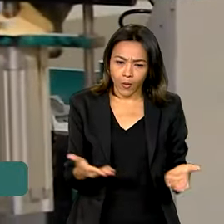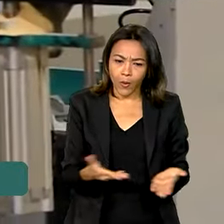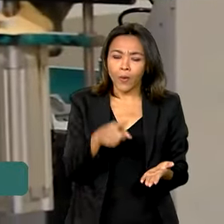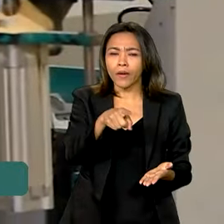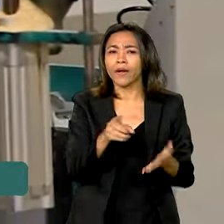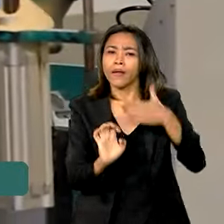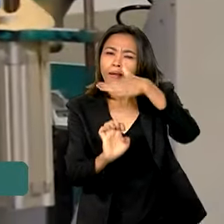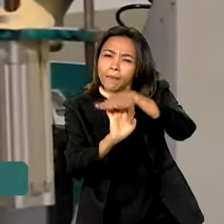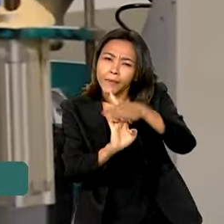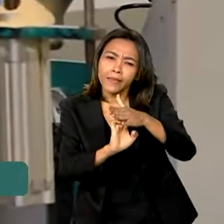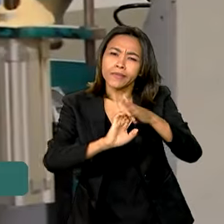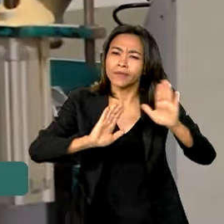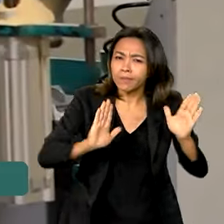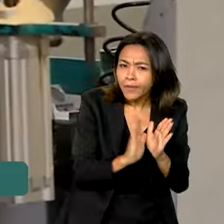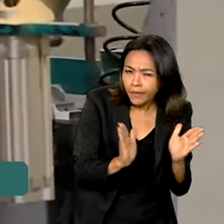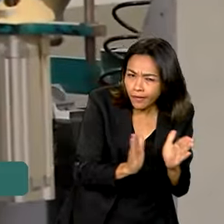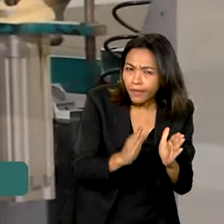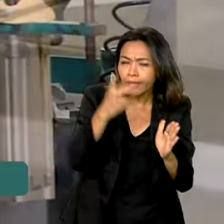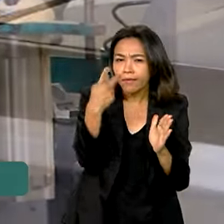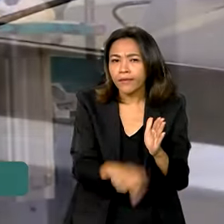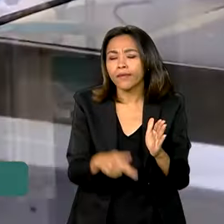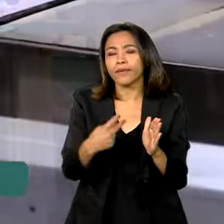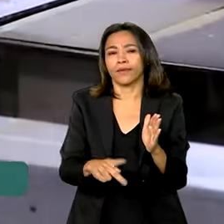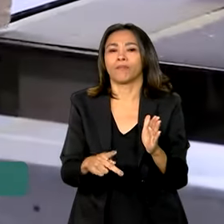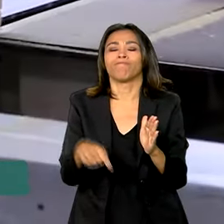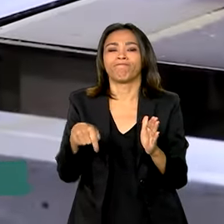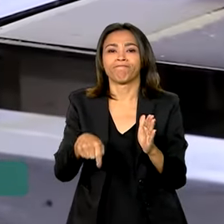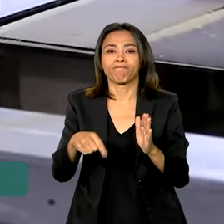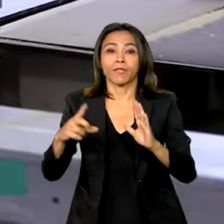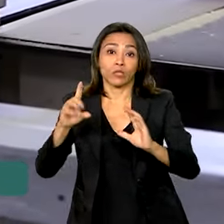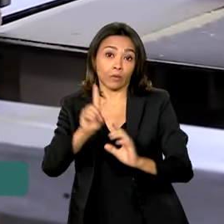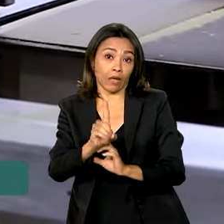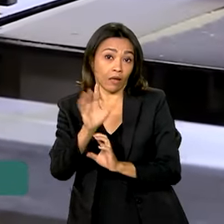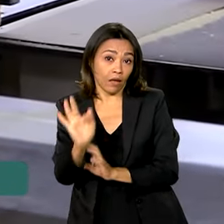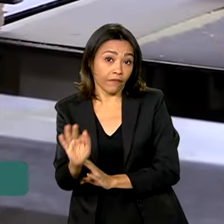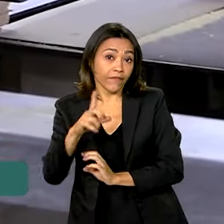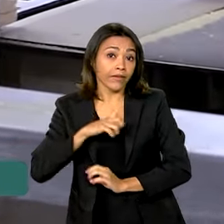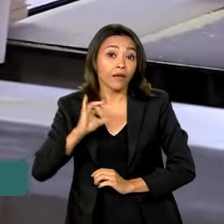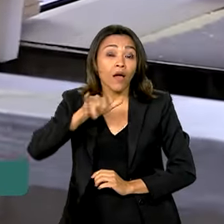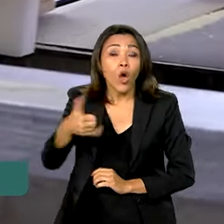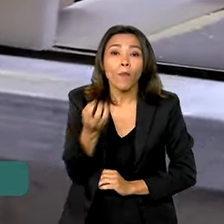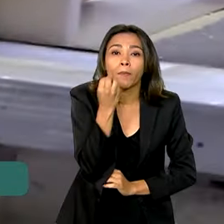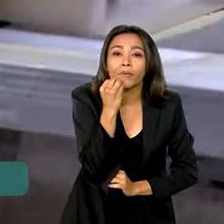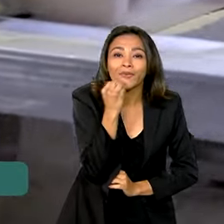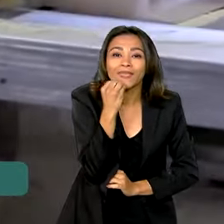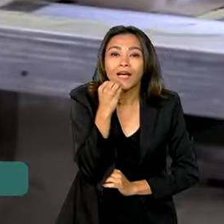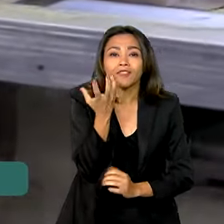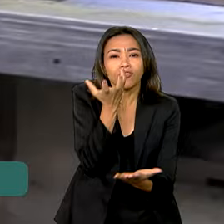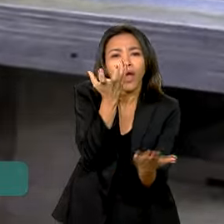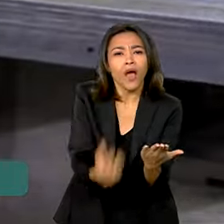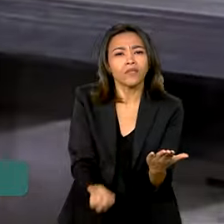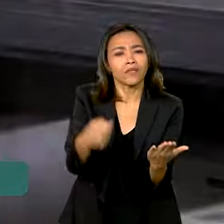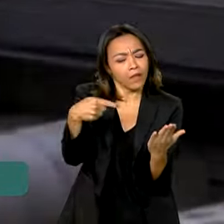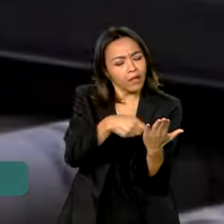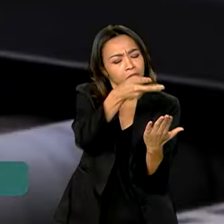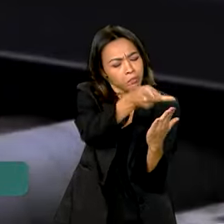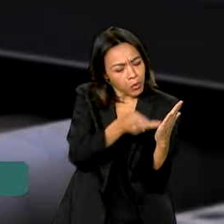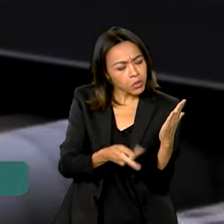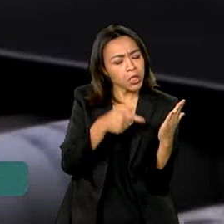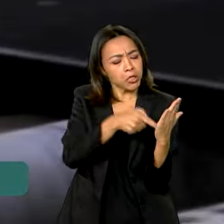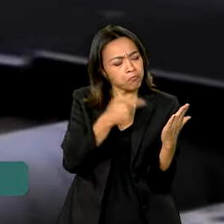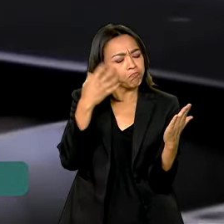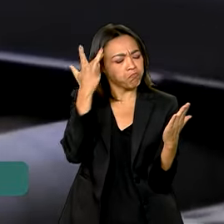médios empresários do Distrito Federal terão oportunidade de aderir ao projeto de modernização